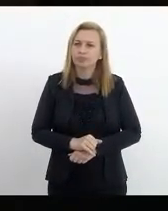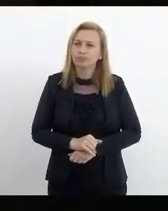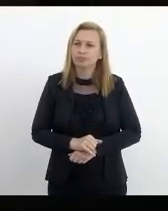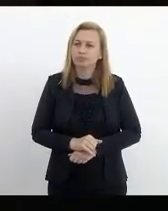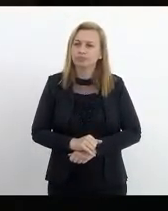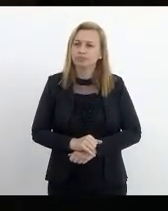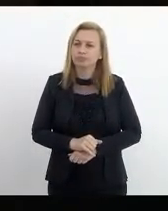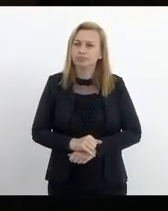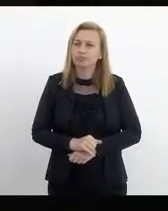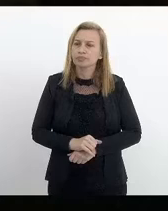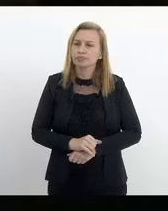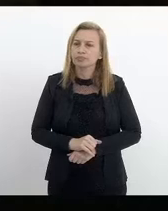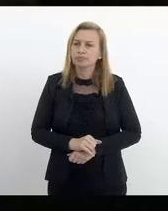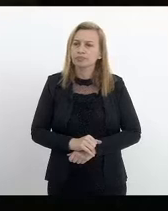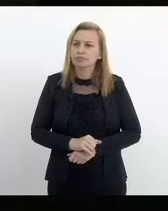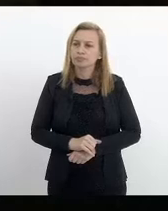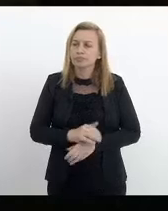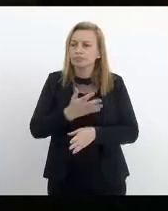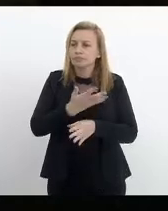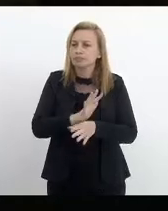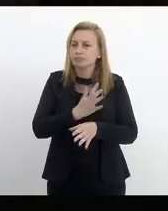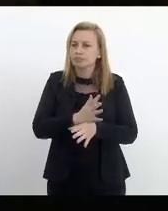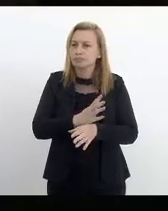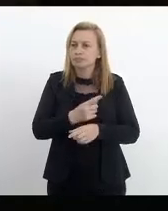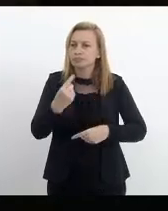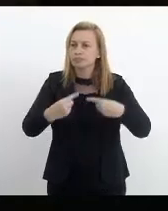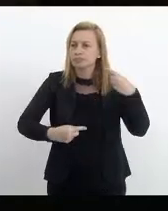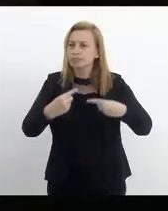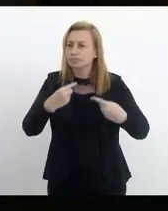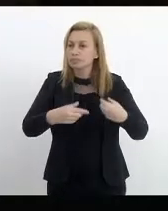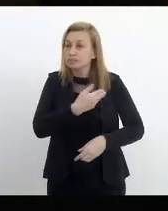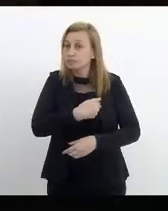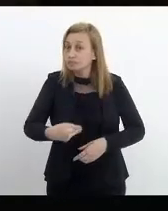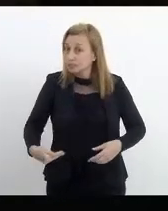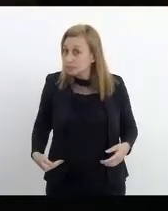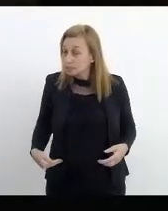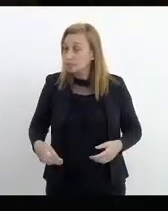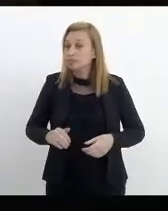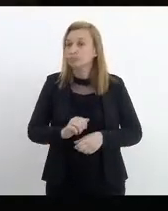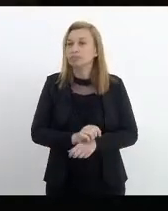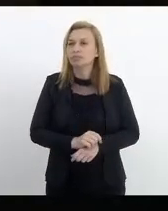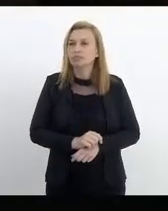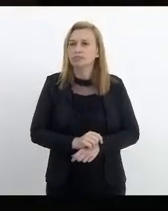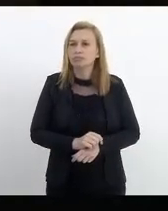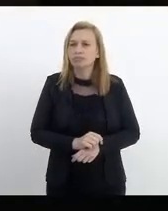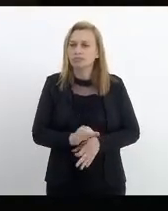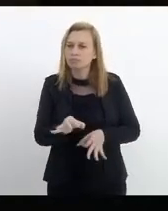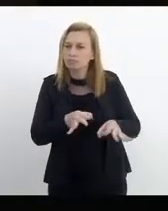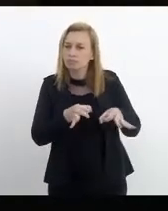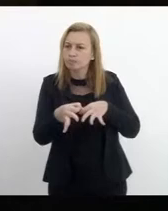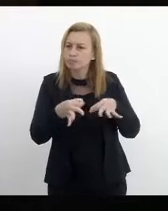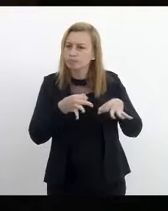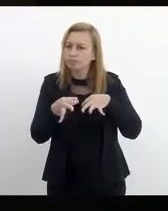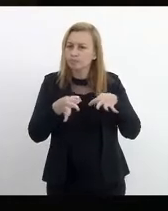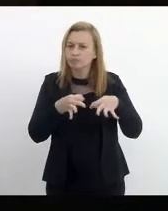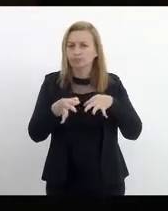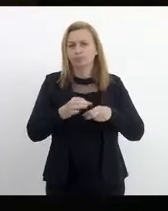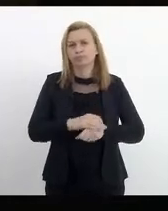e a colocação em prática das políticas públicas através de um planejamento